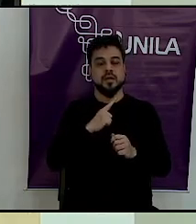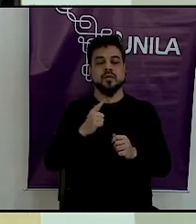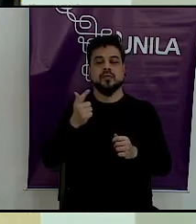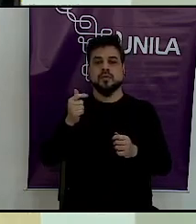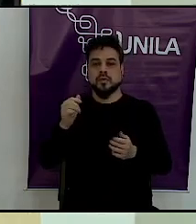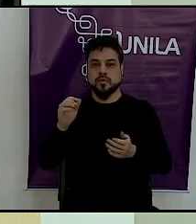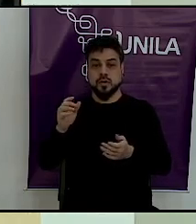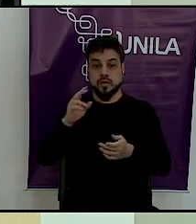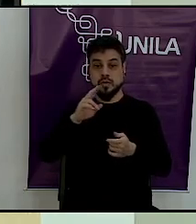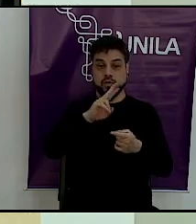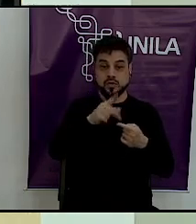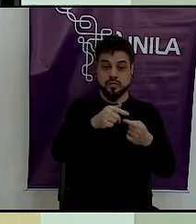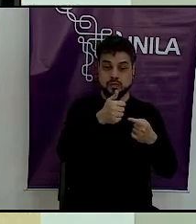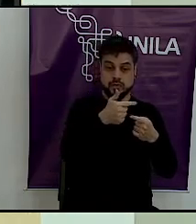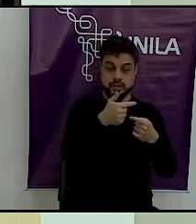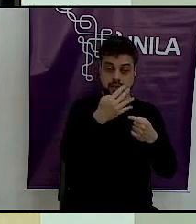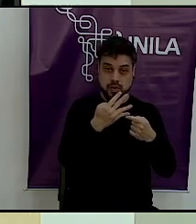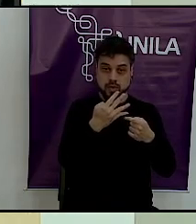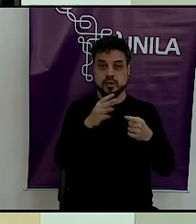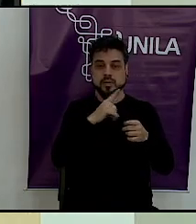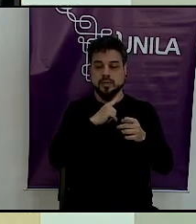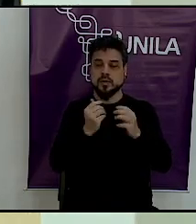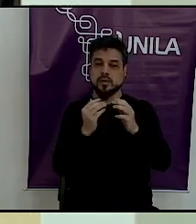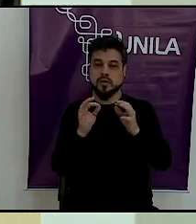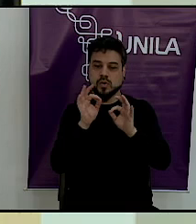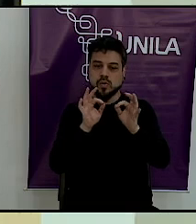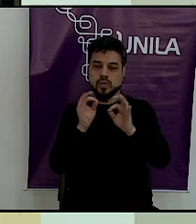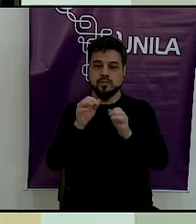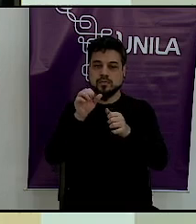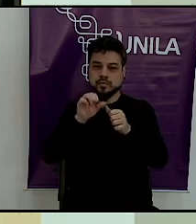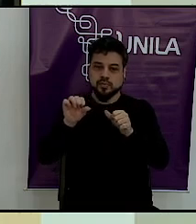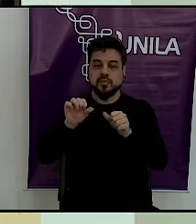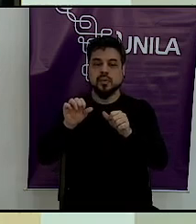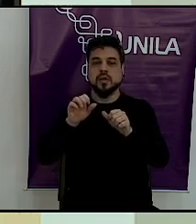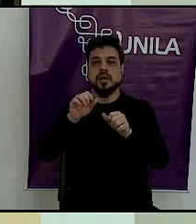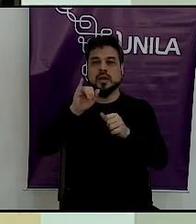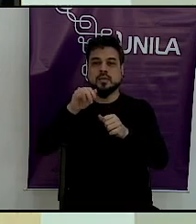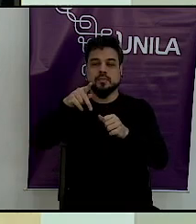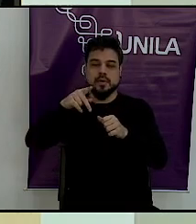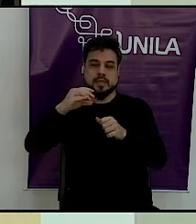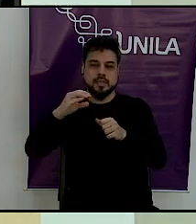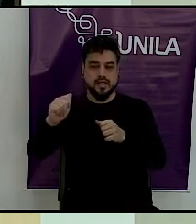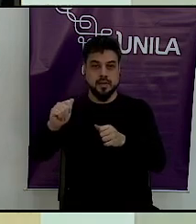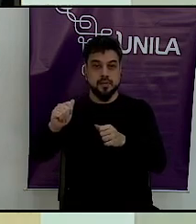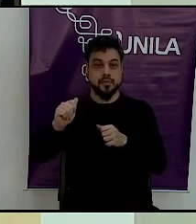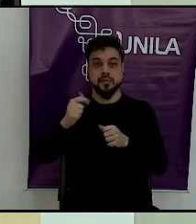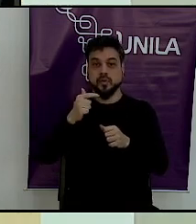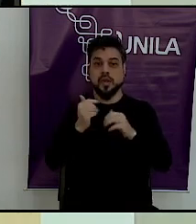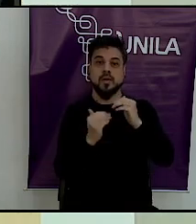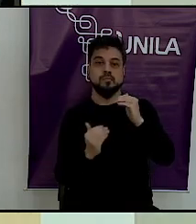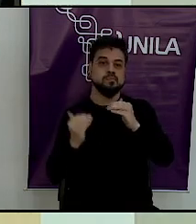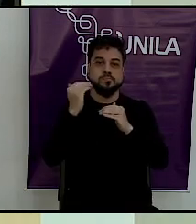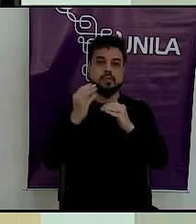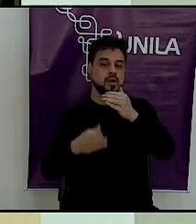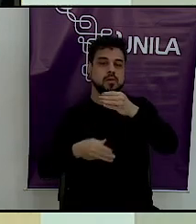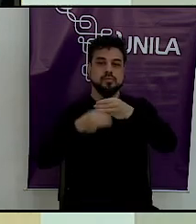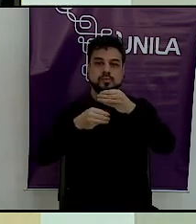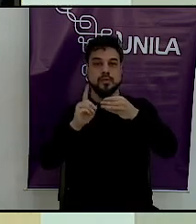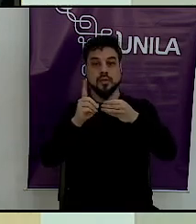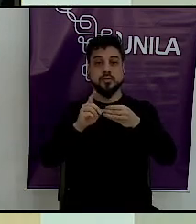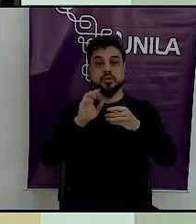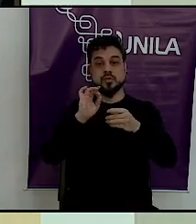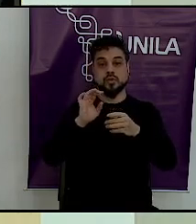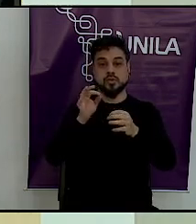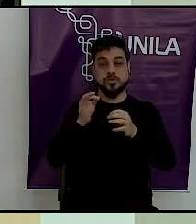a correção pelo IPCA. Então não estamos recebendo nada a mais, apenas a correção do